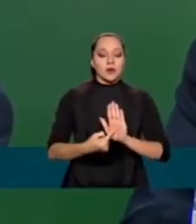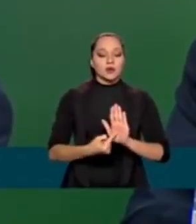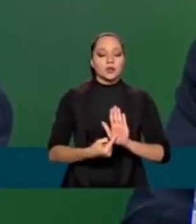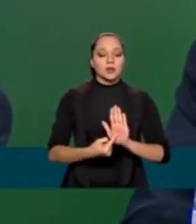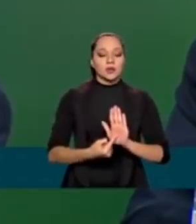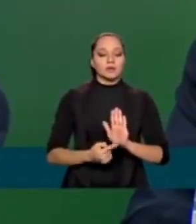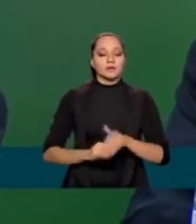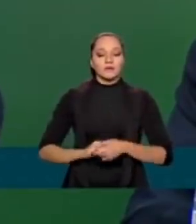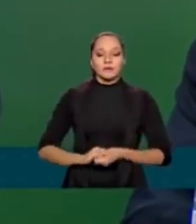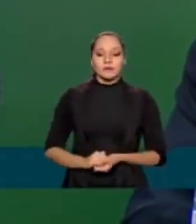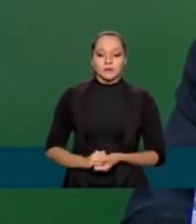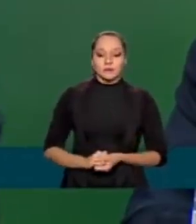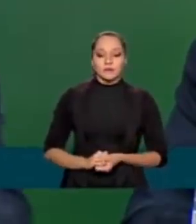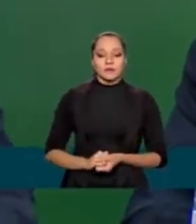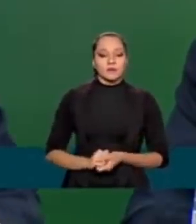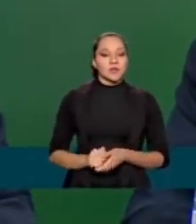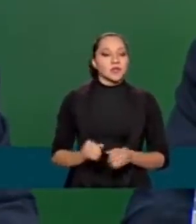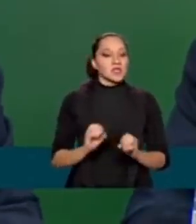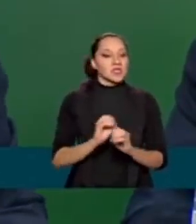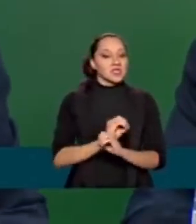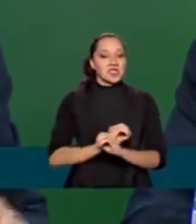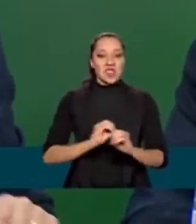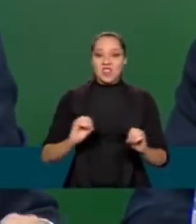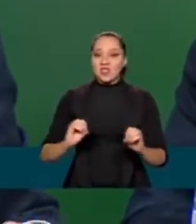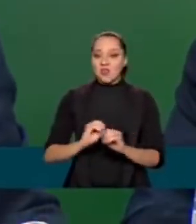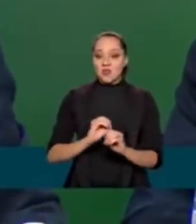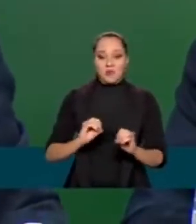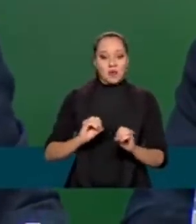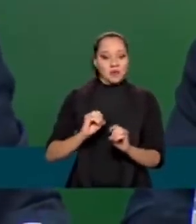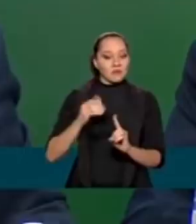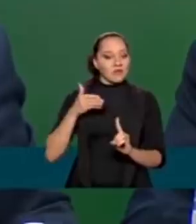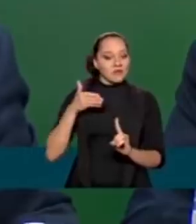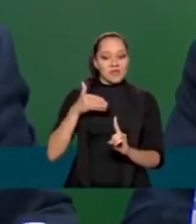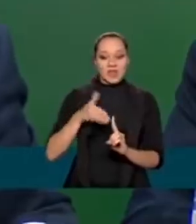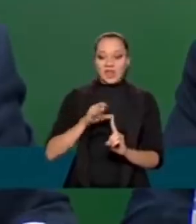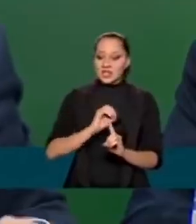apresenta nenhuma referência